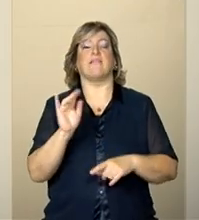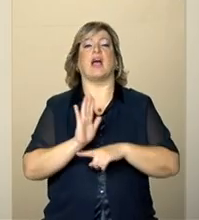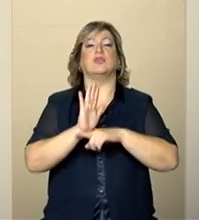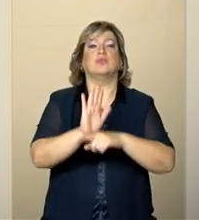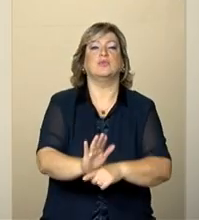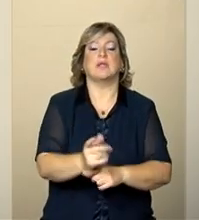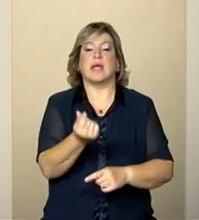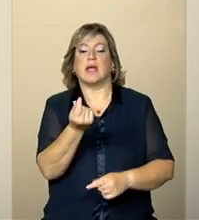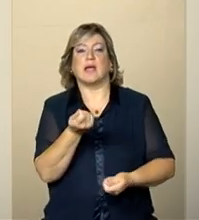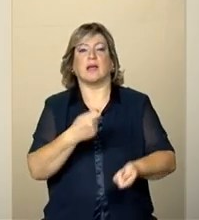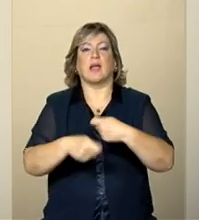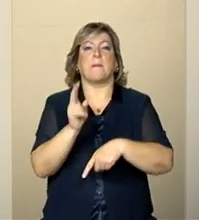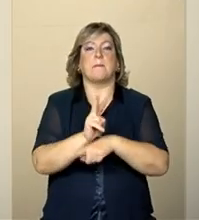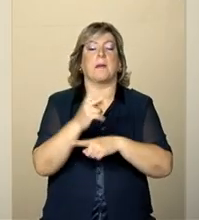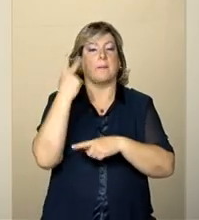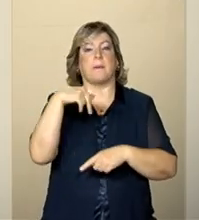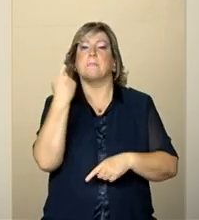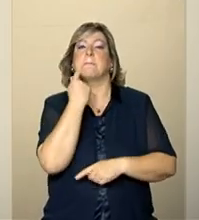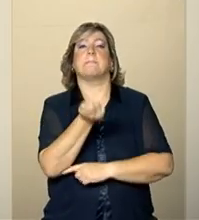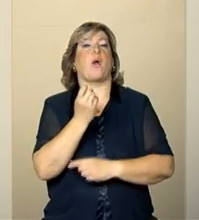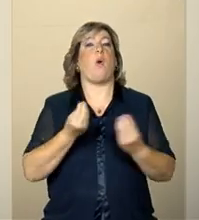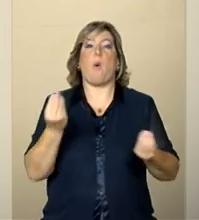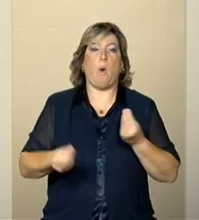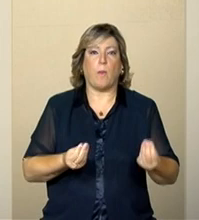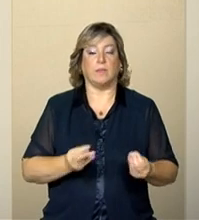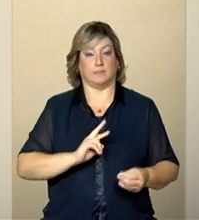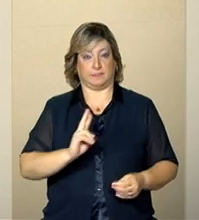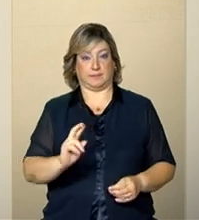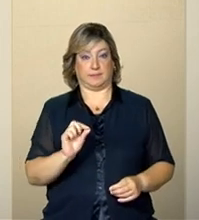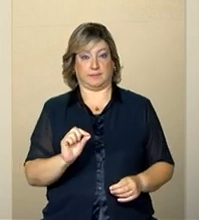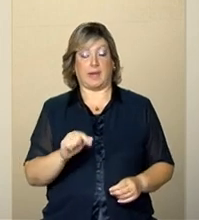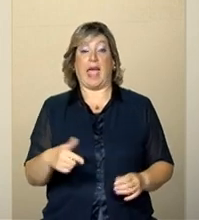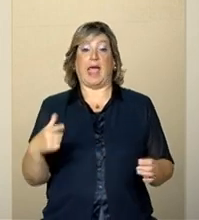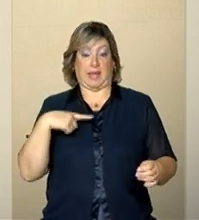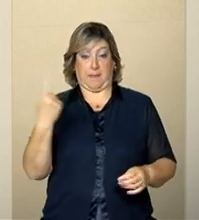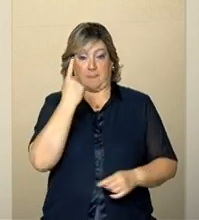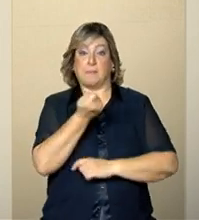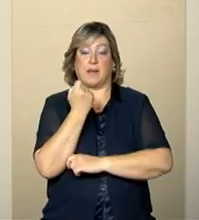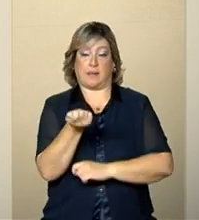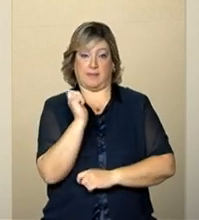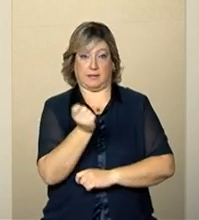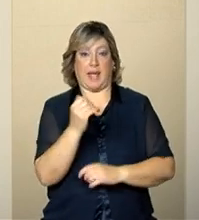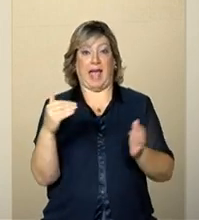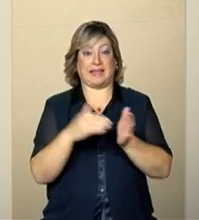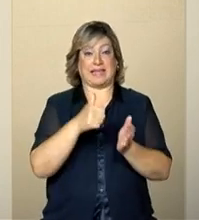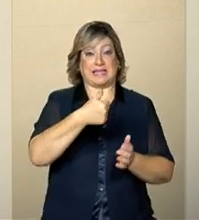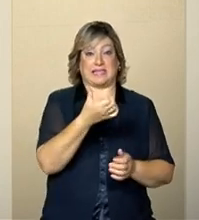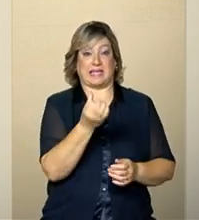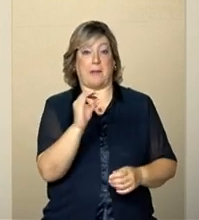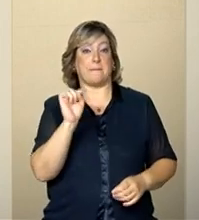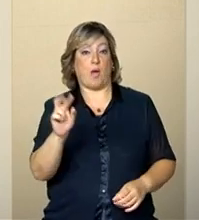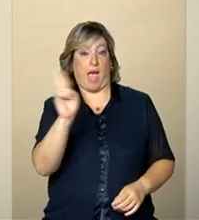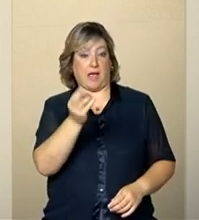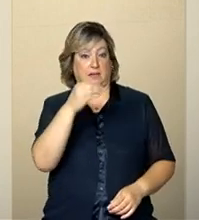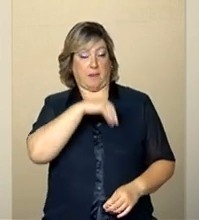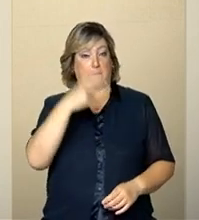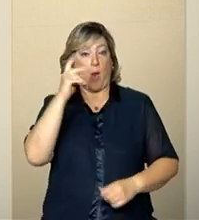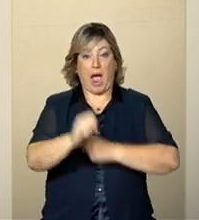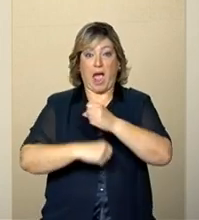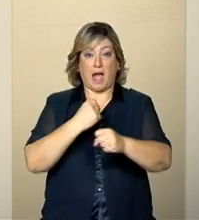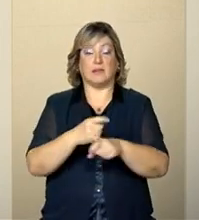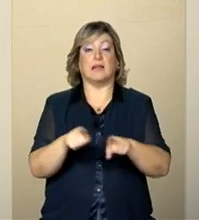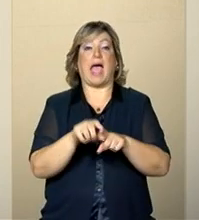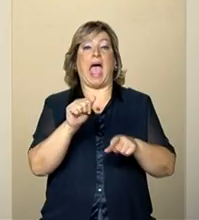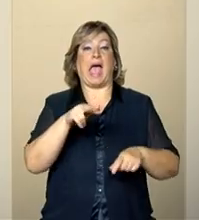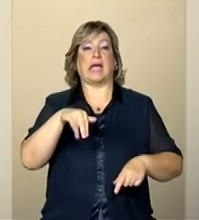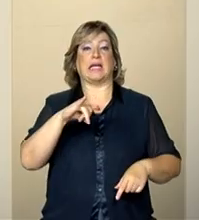os pescadores ah Luciano os pescadores com renda de até 160.000 por ano e os aquicultores